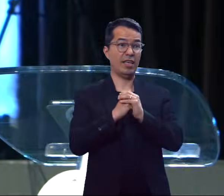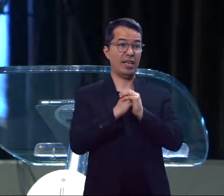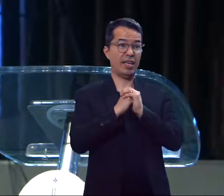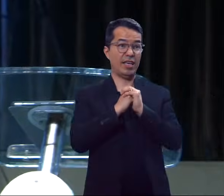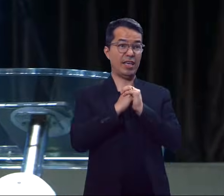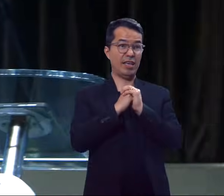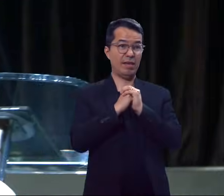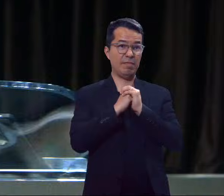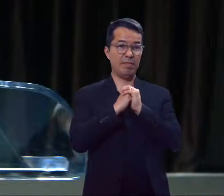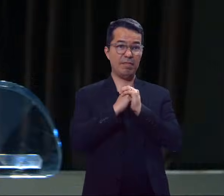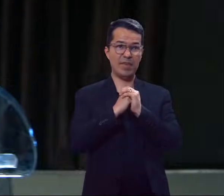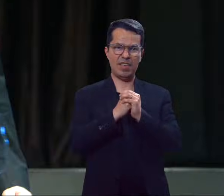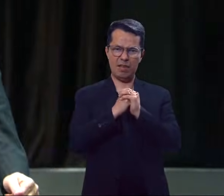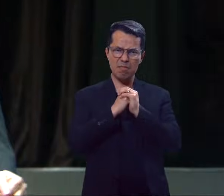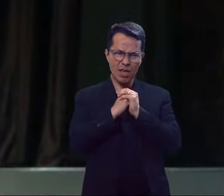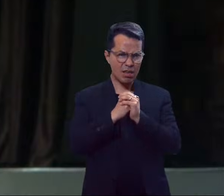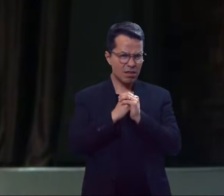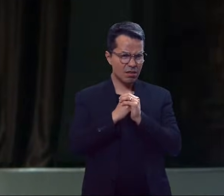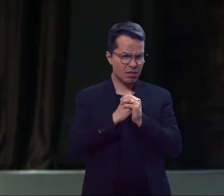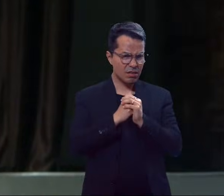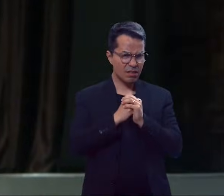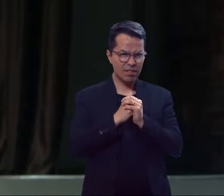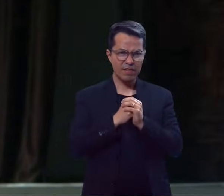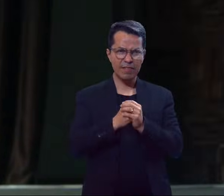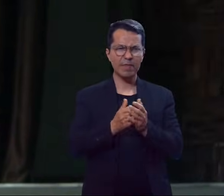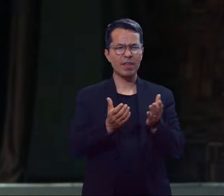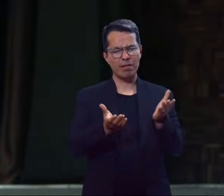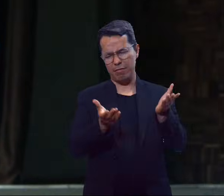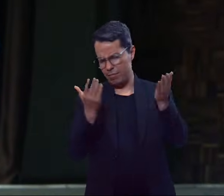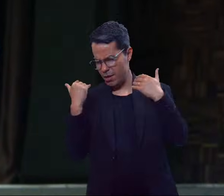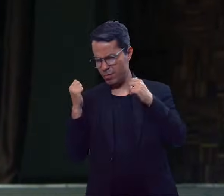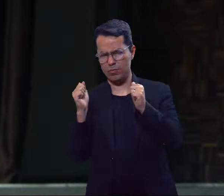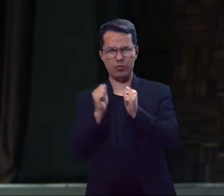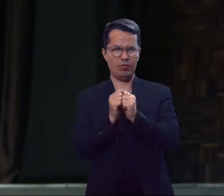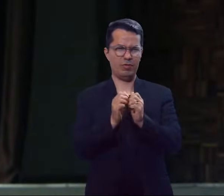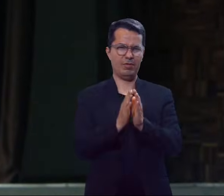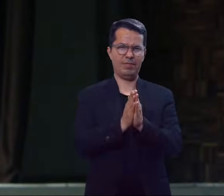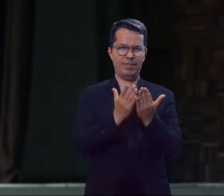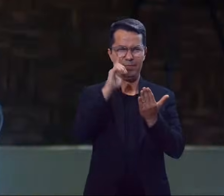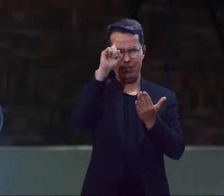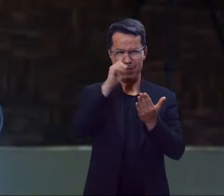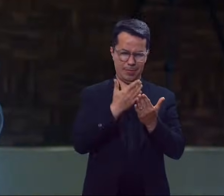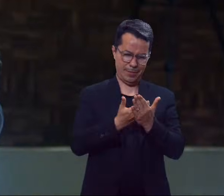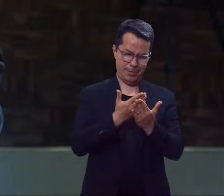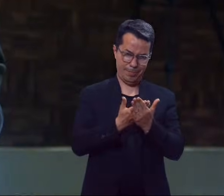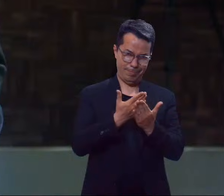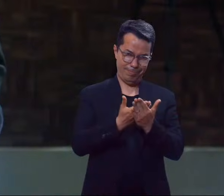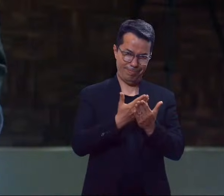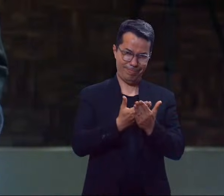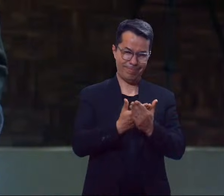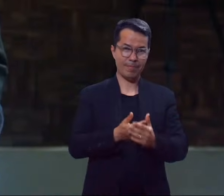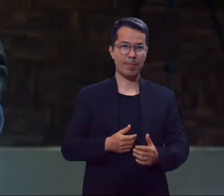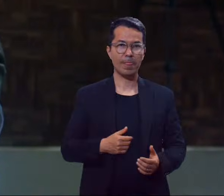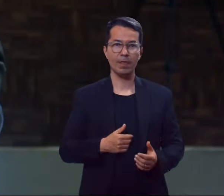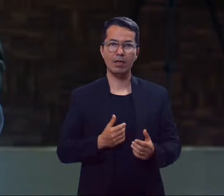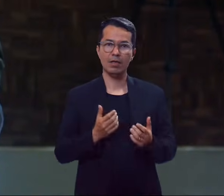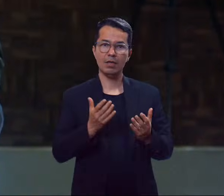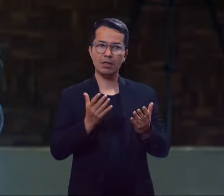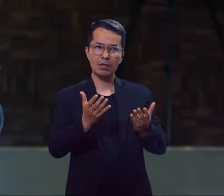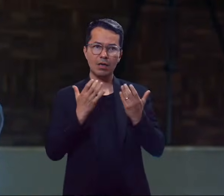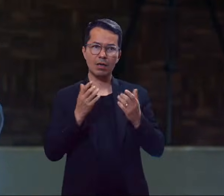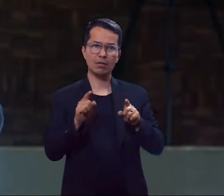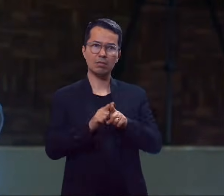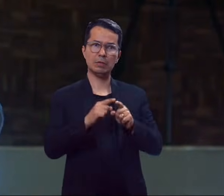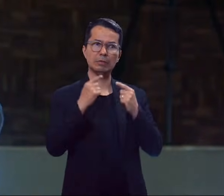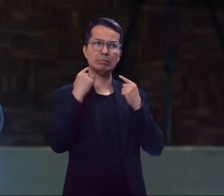Amém. Amém. Vamos estudar a palavra de Deus. Também quero te desafiar algo. A gente multiplicou